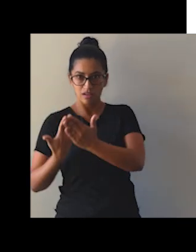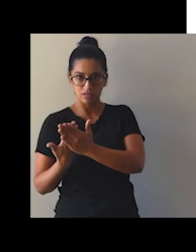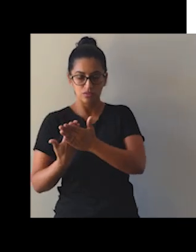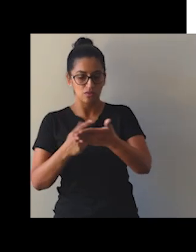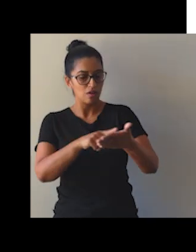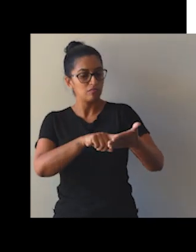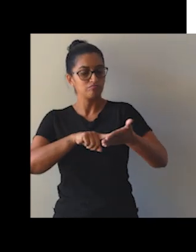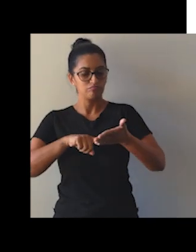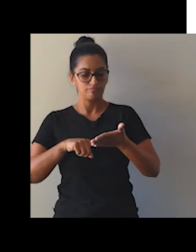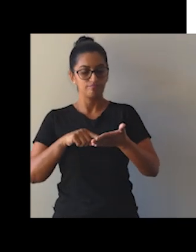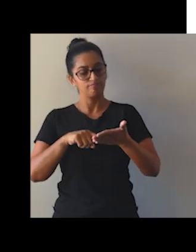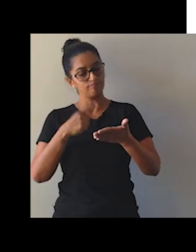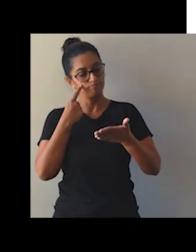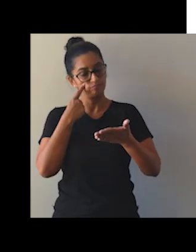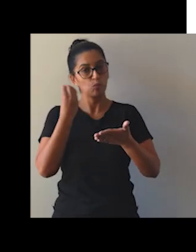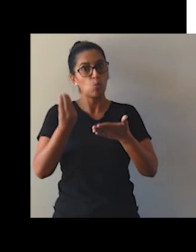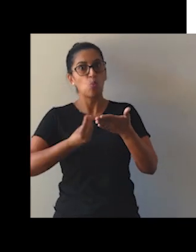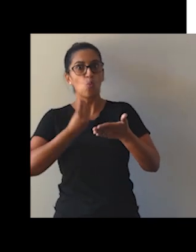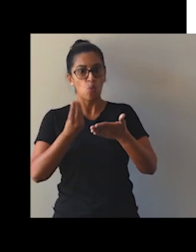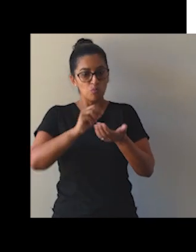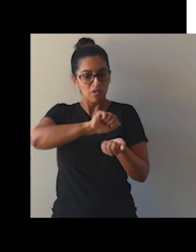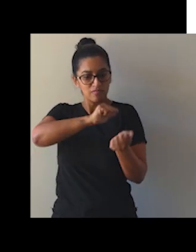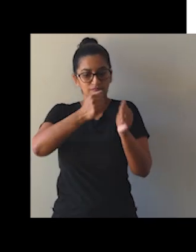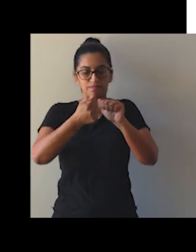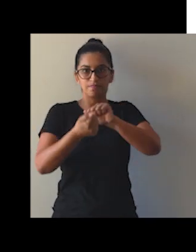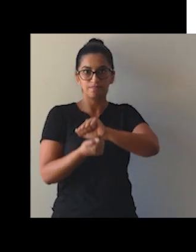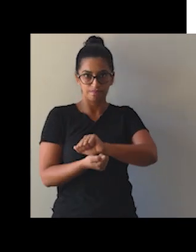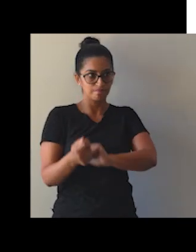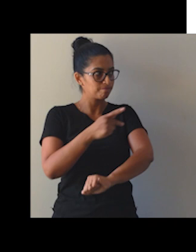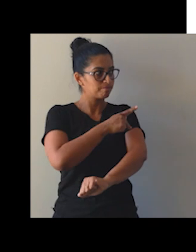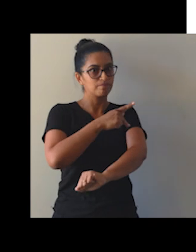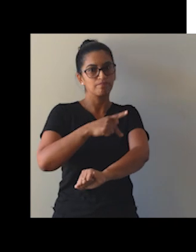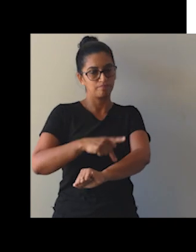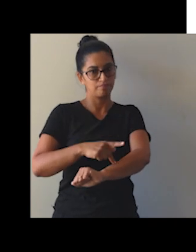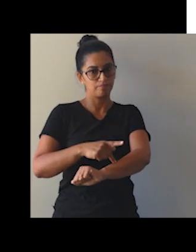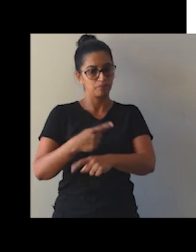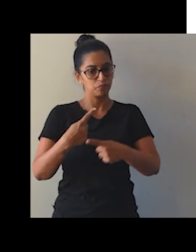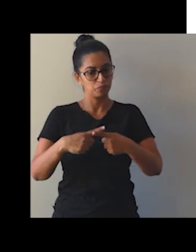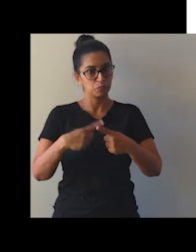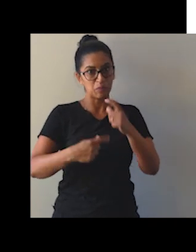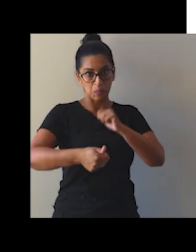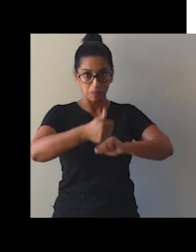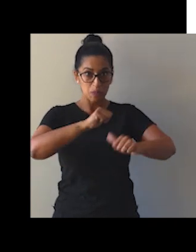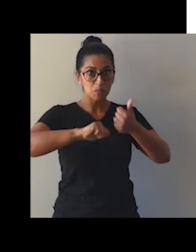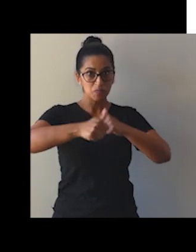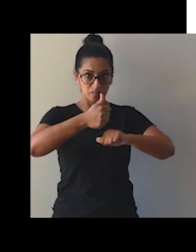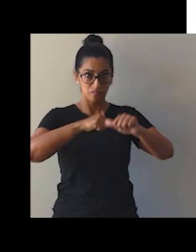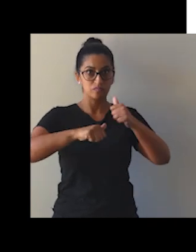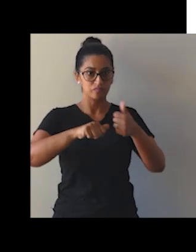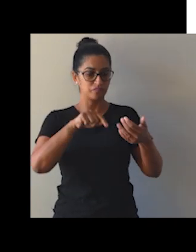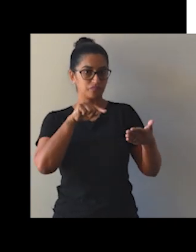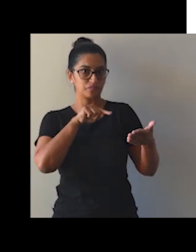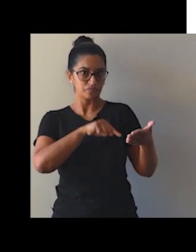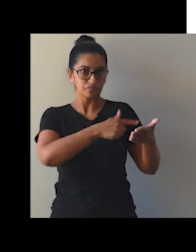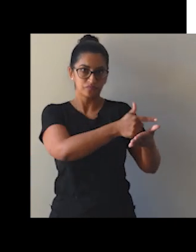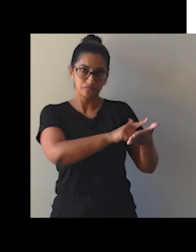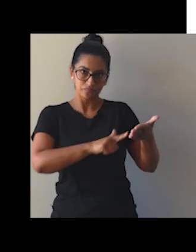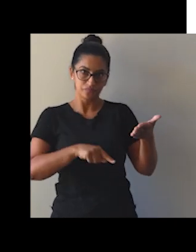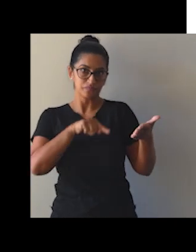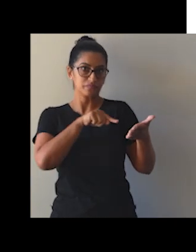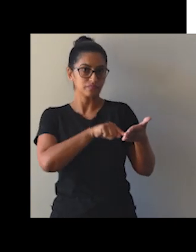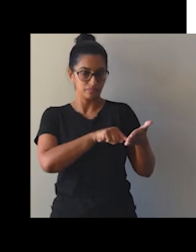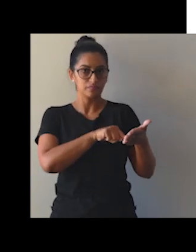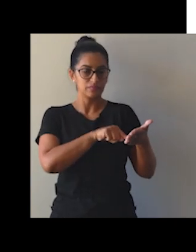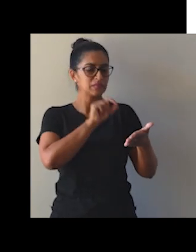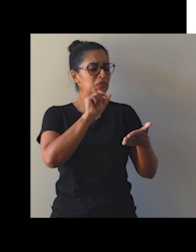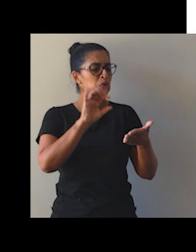visão pedagogicamente. Essa avaliação funcional da visão, ela serve para verificar qual a